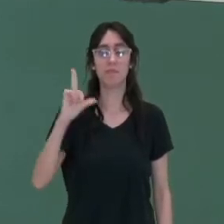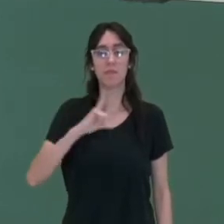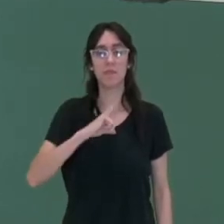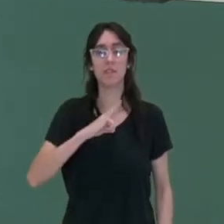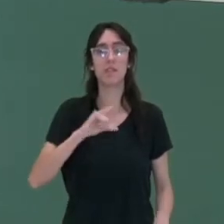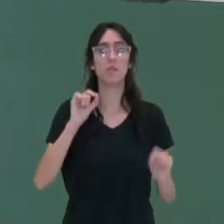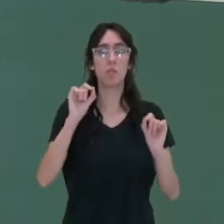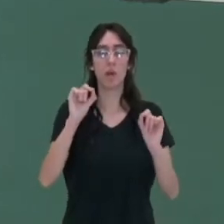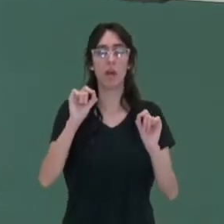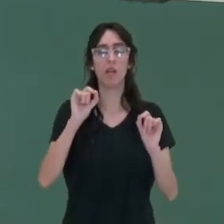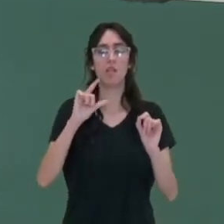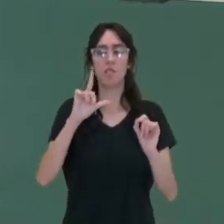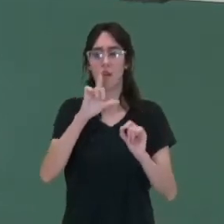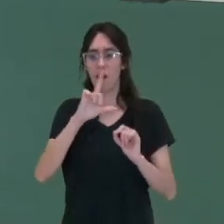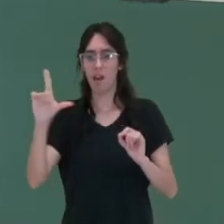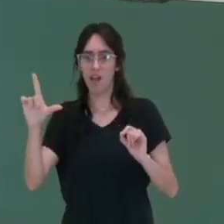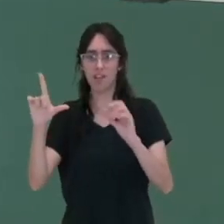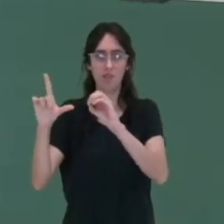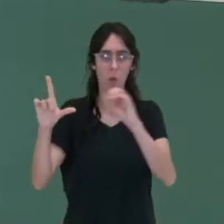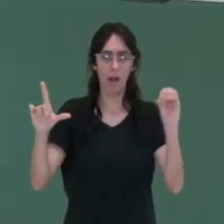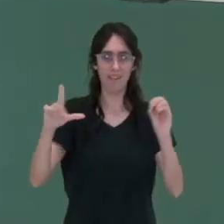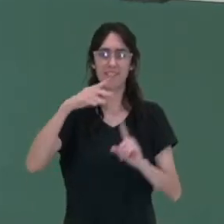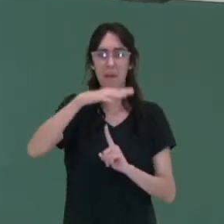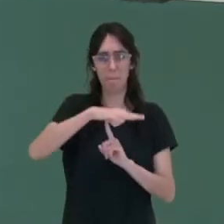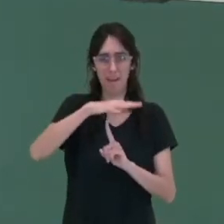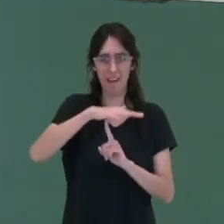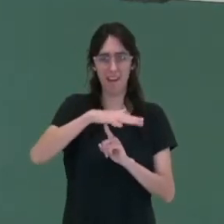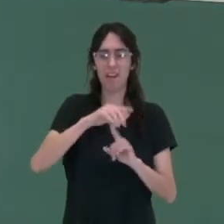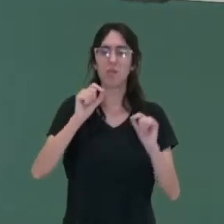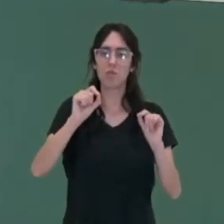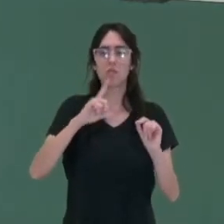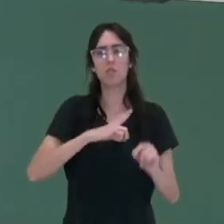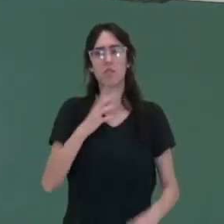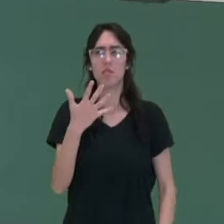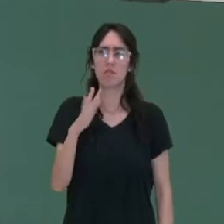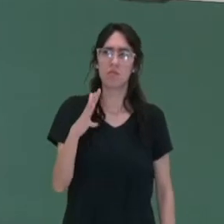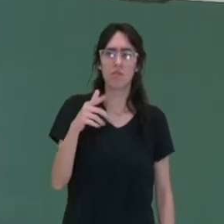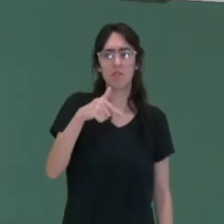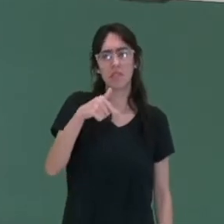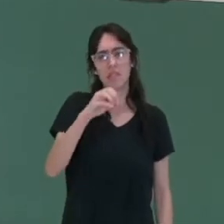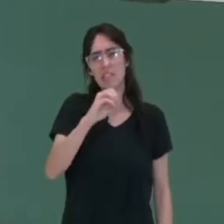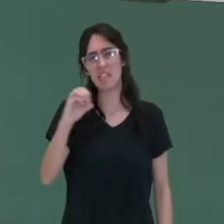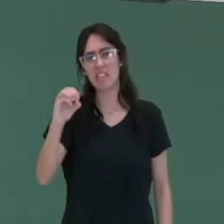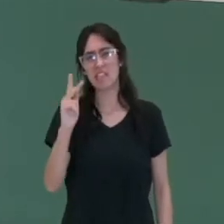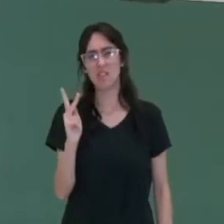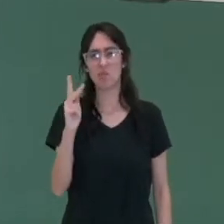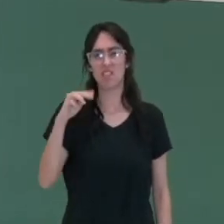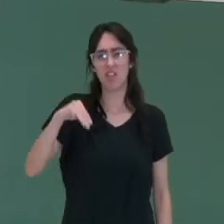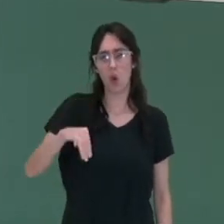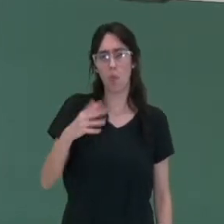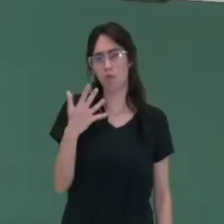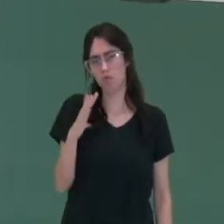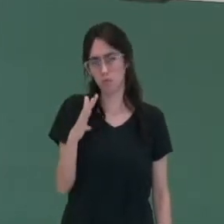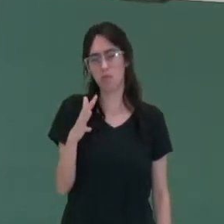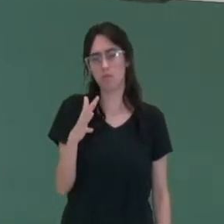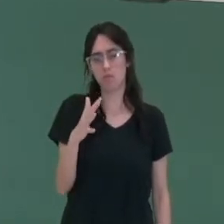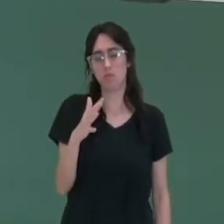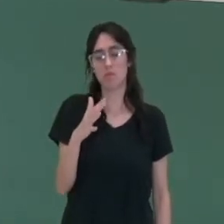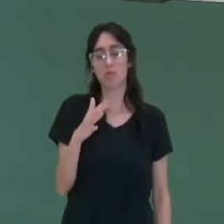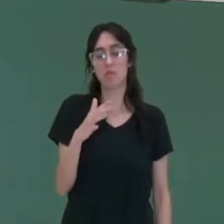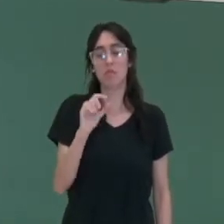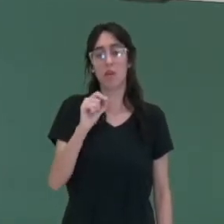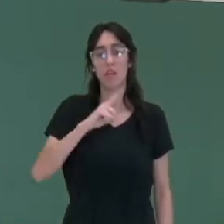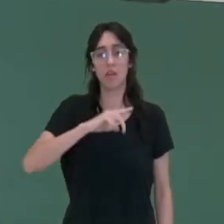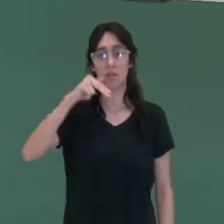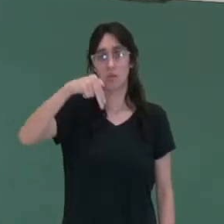sentido leste-oeste do estado do Paraná, ela é de aproximadamente 700 quilômetros. Sendo que no sentido mais extremo